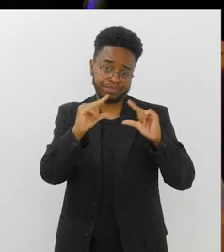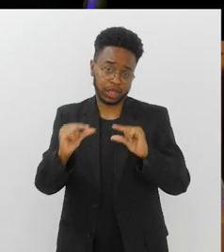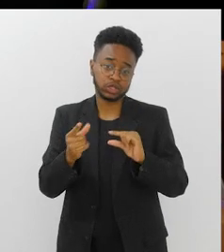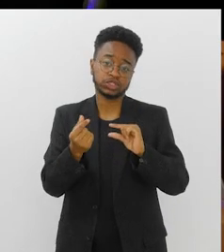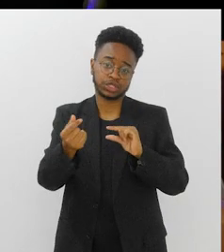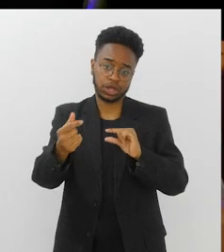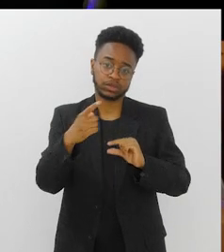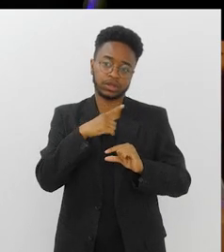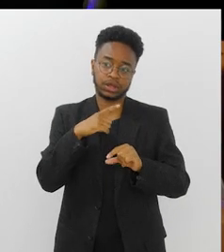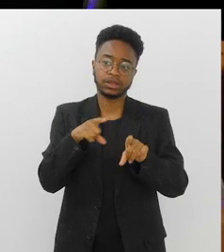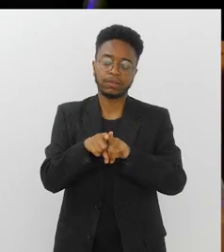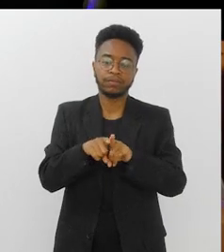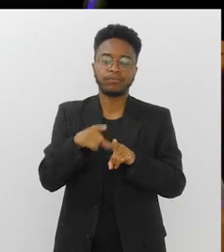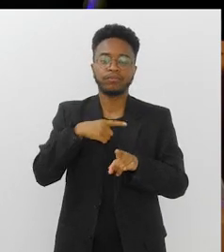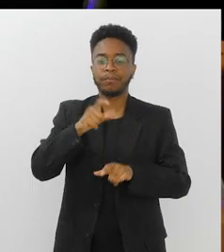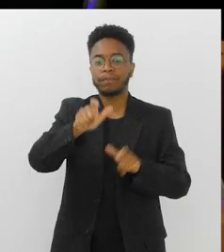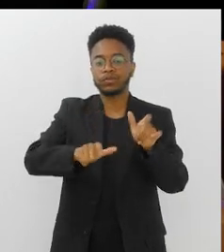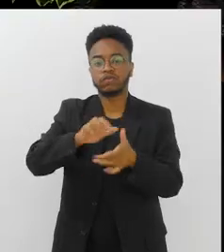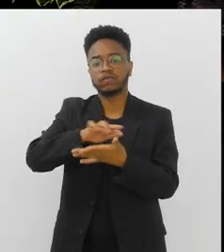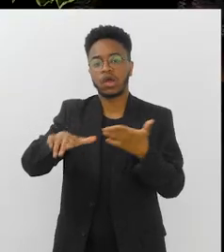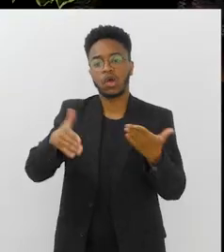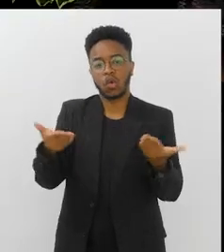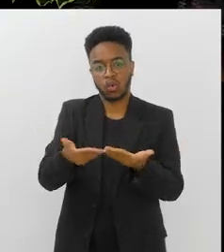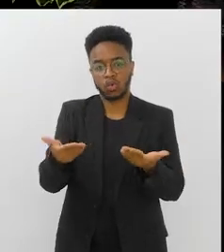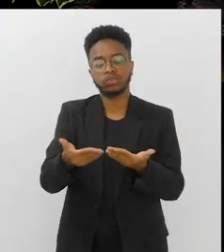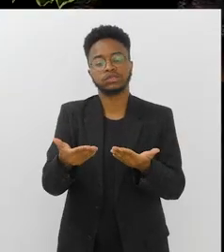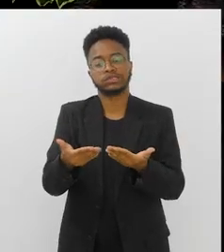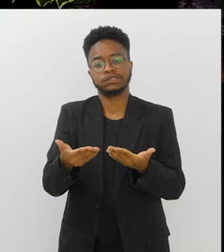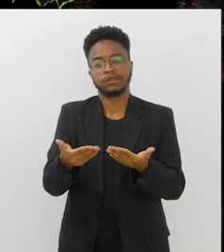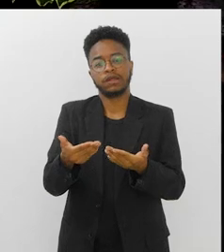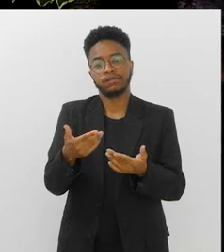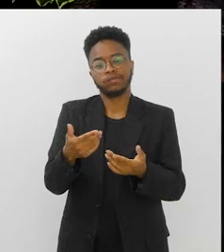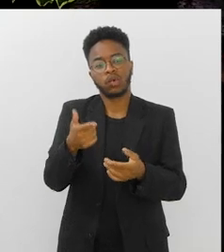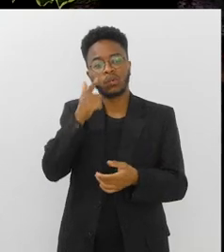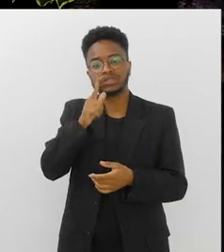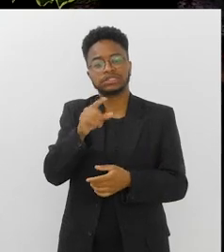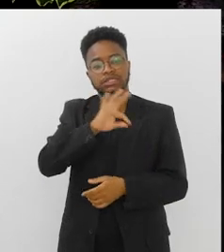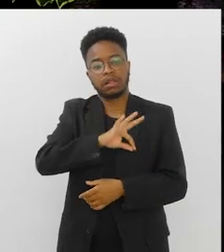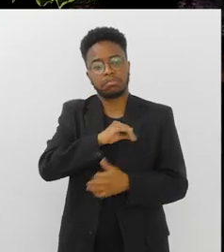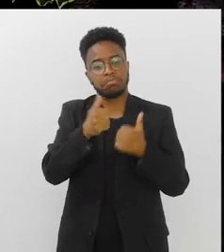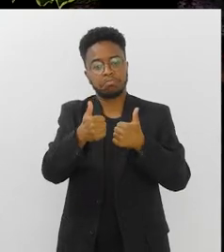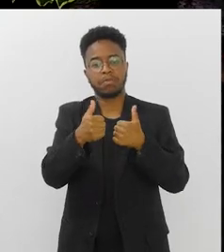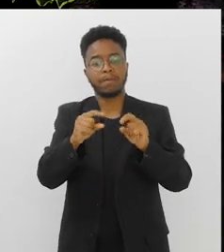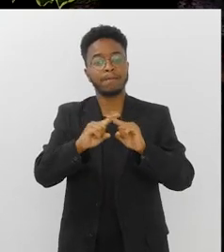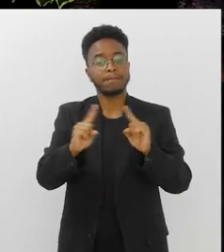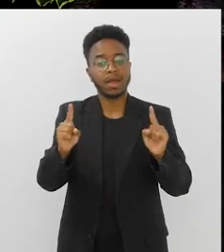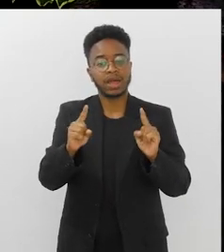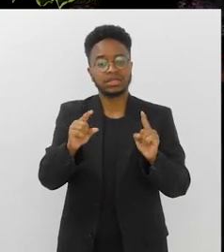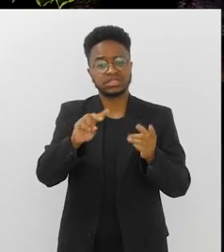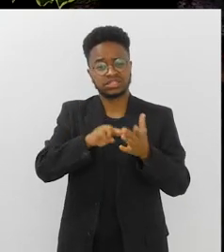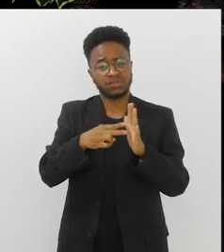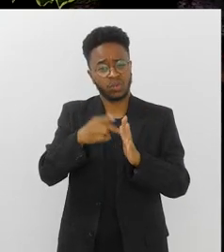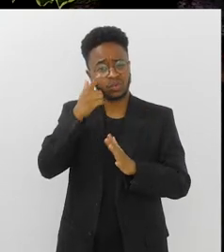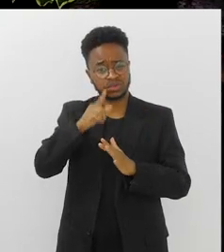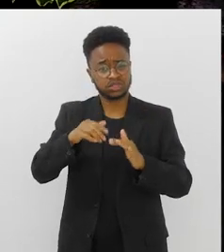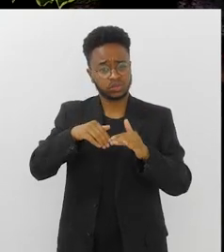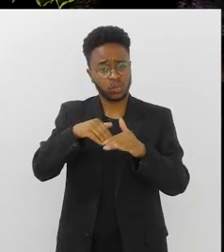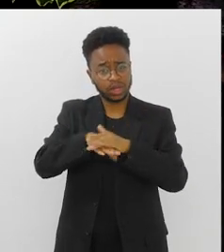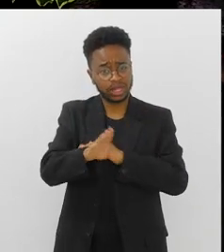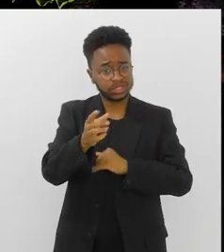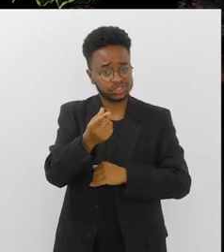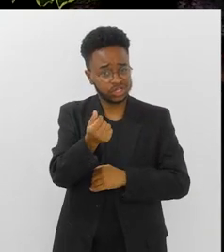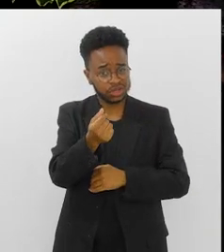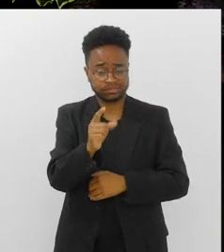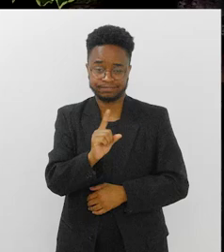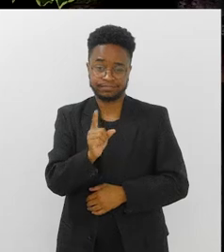dinheiro Claro tem muitos atletas hoje paralímpico ganhando muito bem sabe mas não necessariamente quer dizer que ess que eles vão conseguir juntar dinheiro